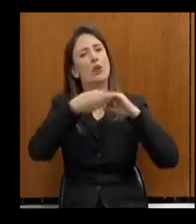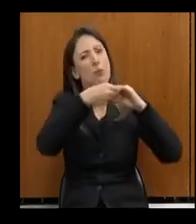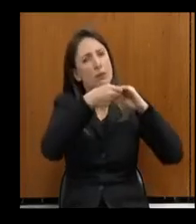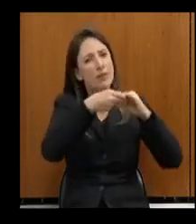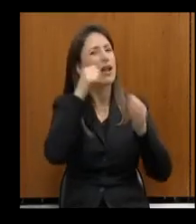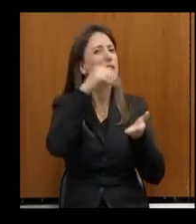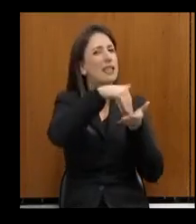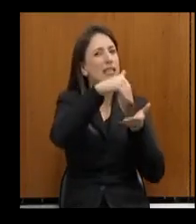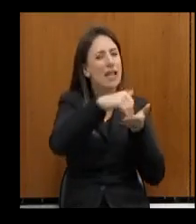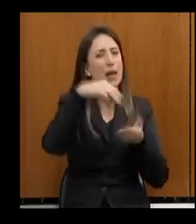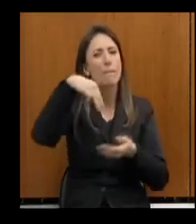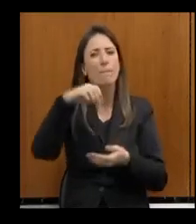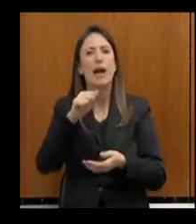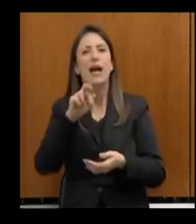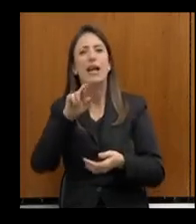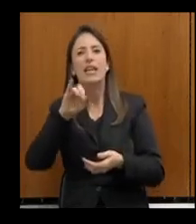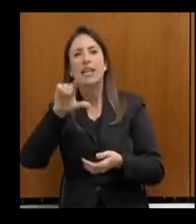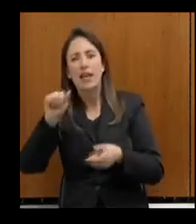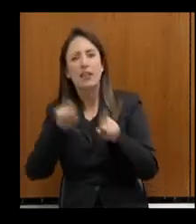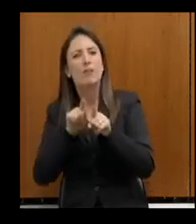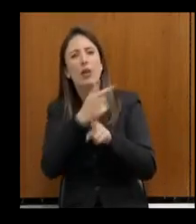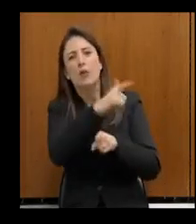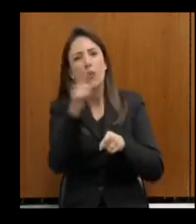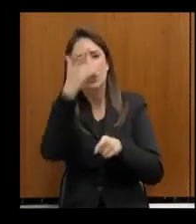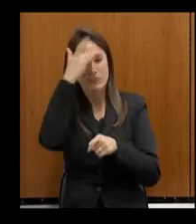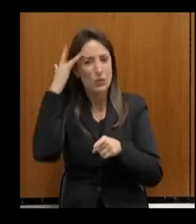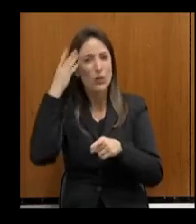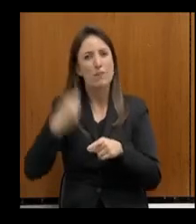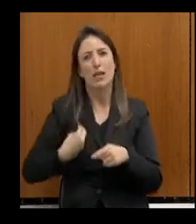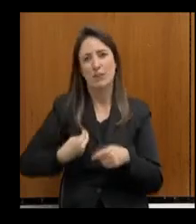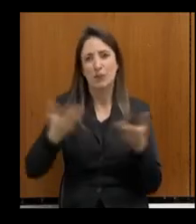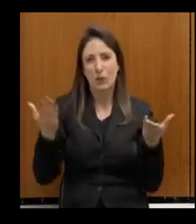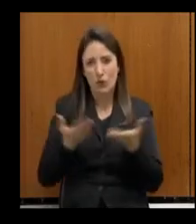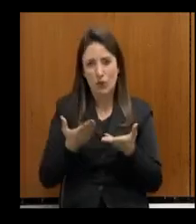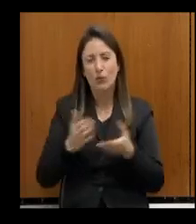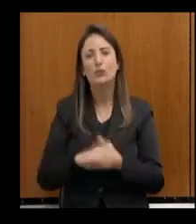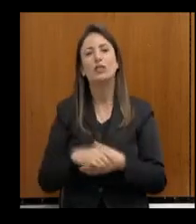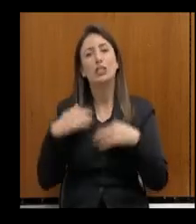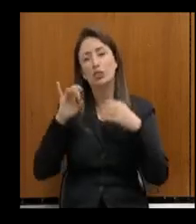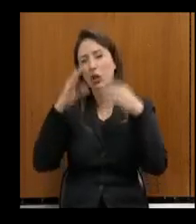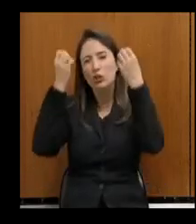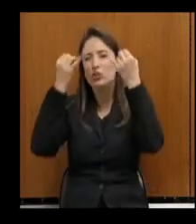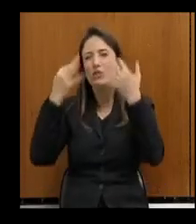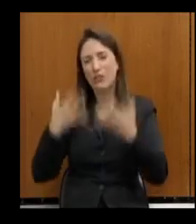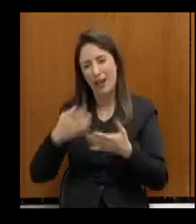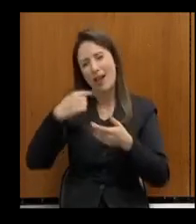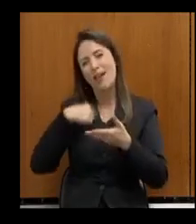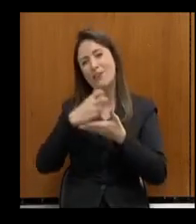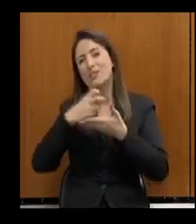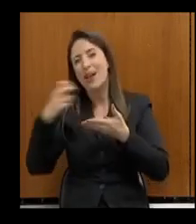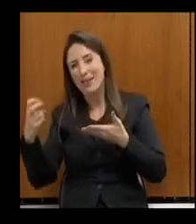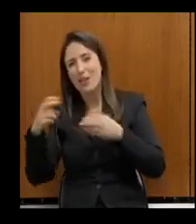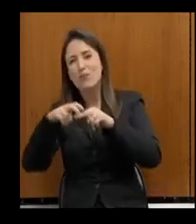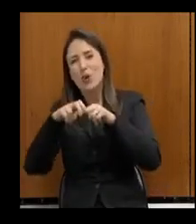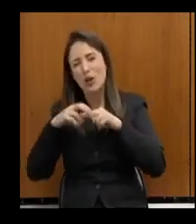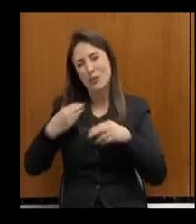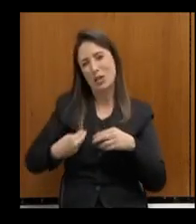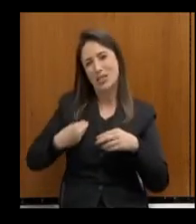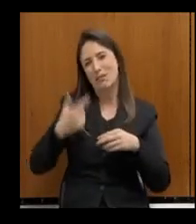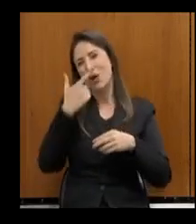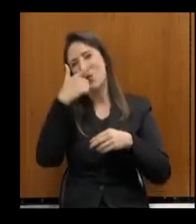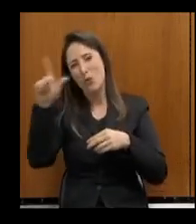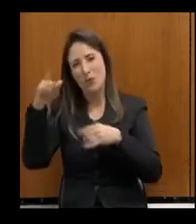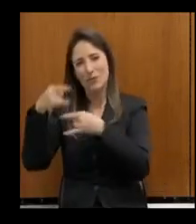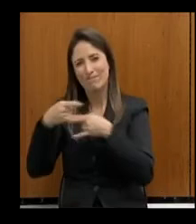aos demais participantes ficaram esse título é esse período de ausência de partes previne-se só tem